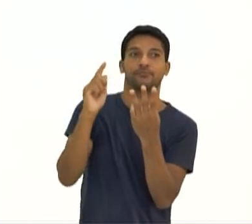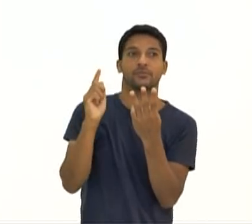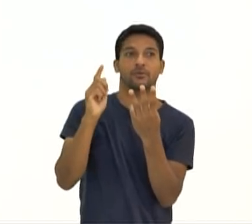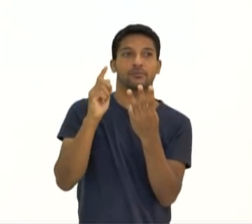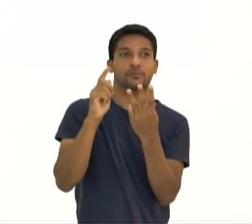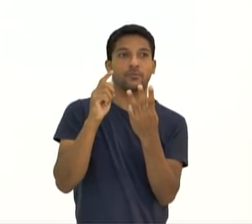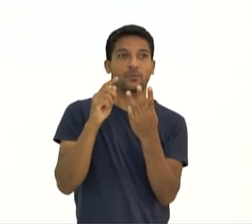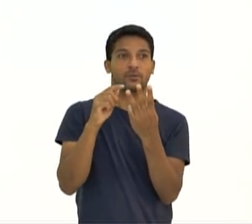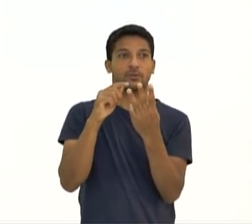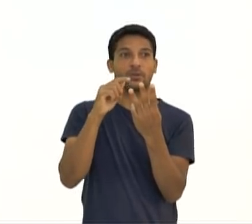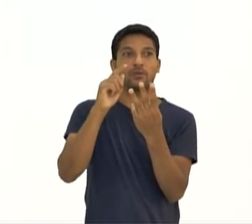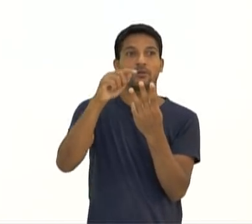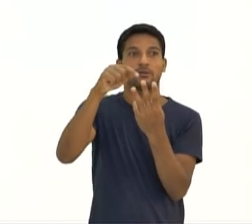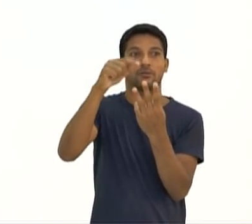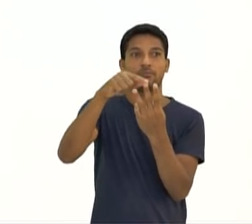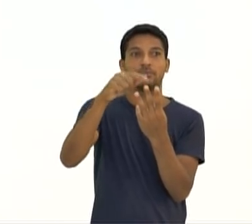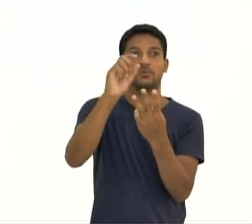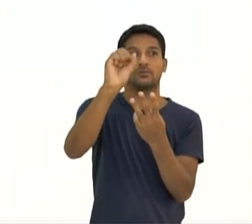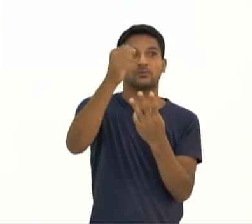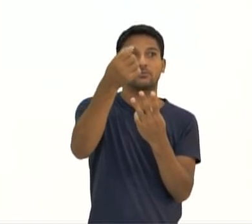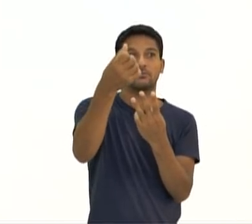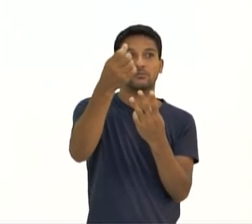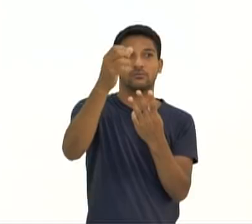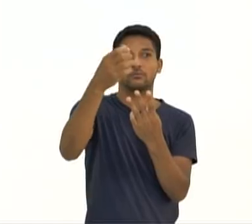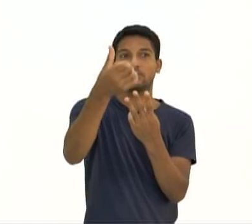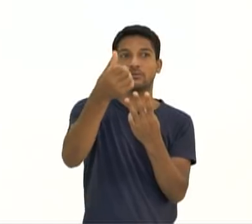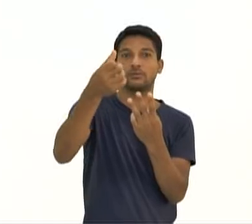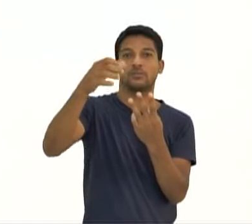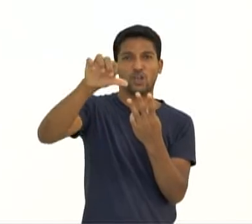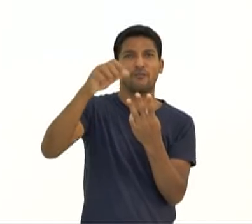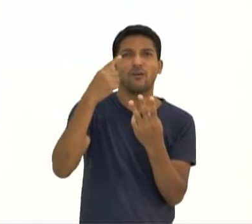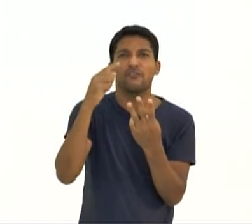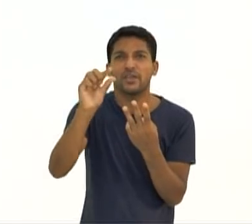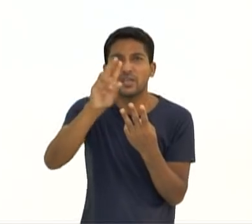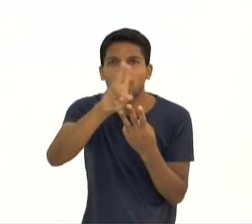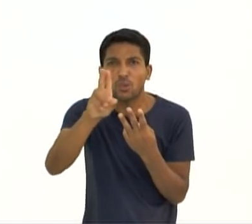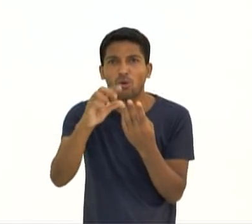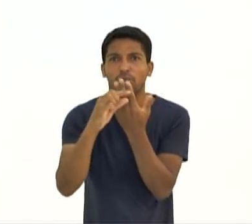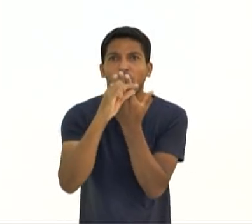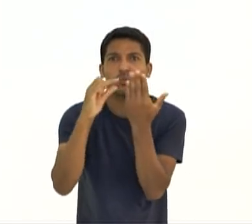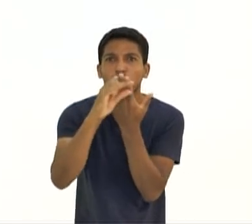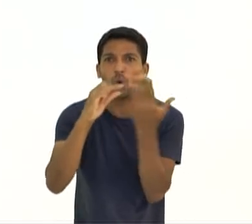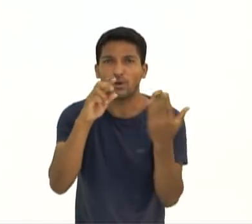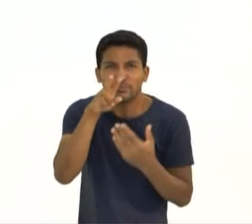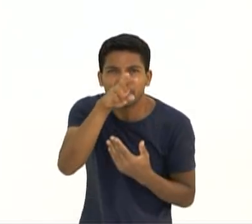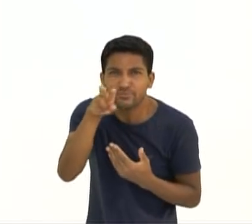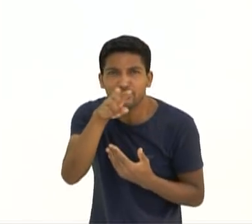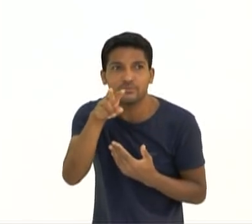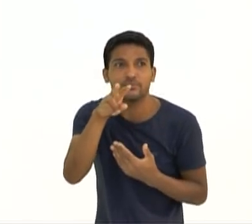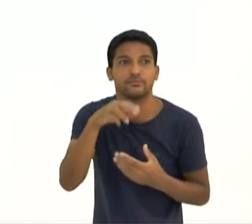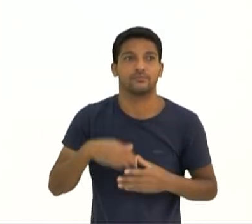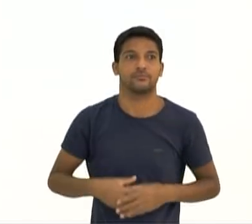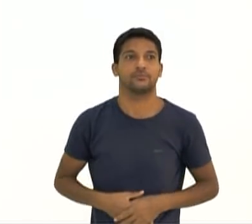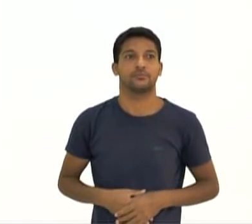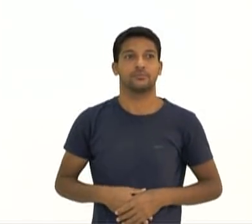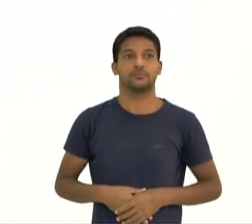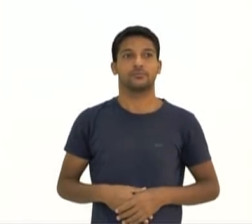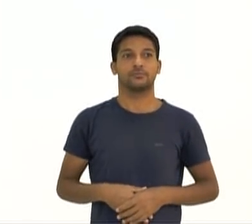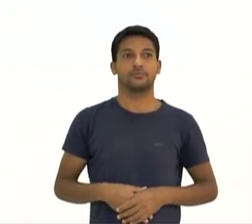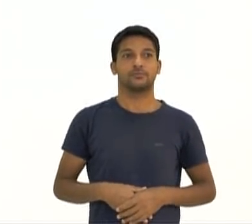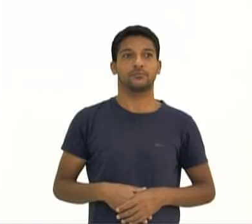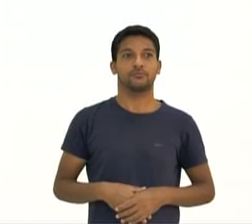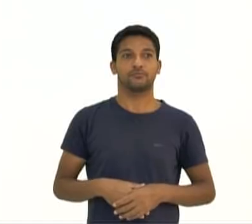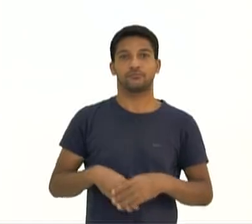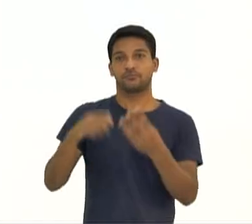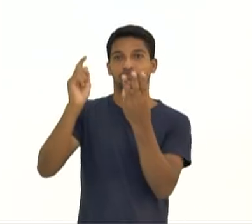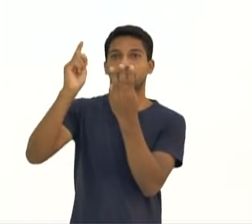69, galera, o Dmitri Mendeleev, né? Divulgou, então, a primeira versão da tabela periódica